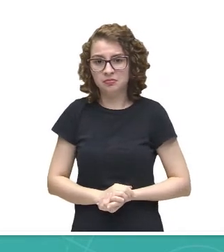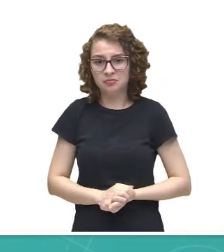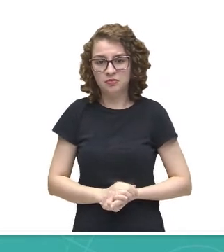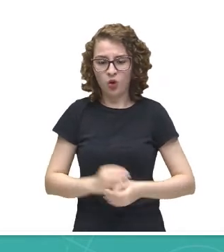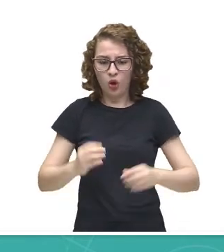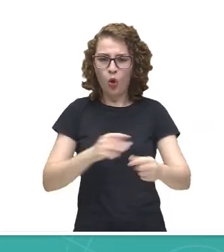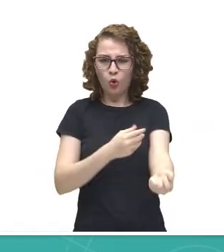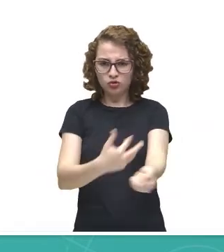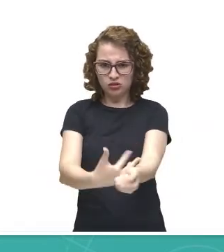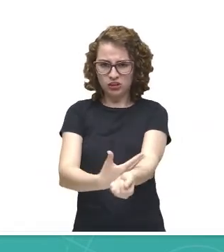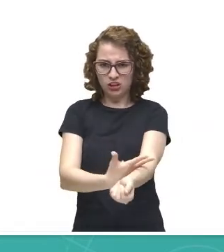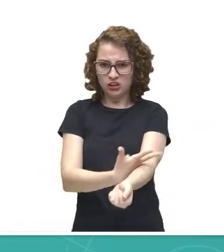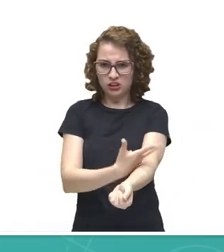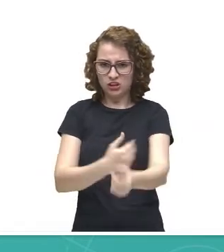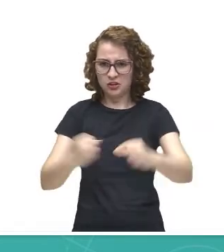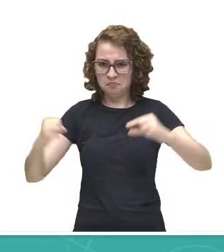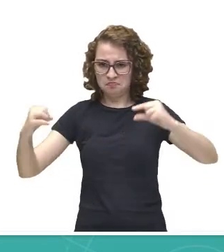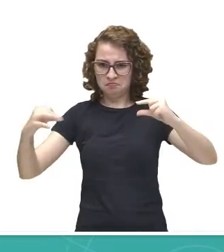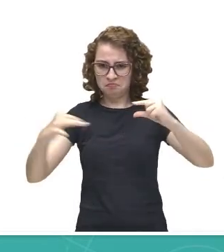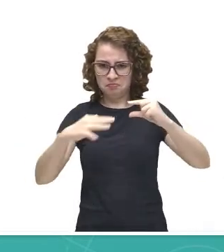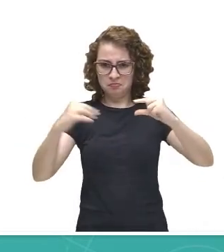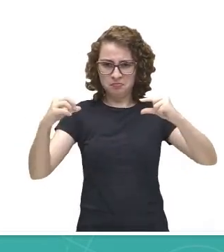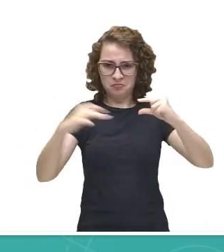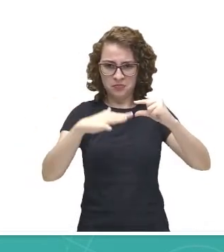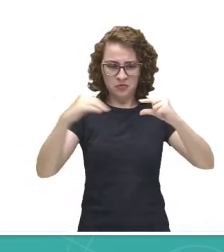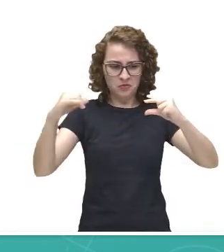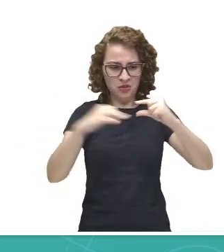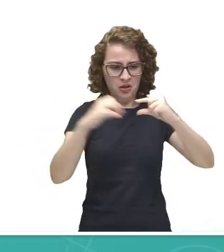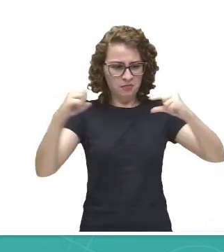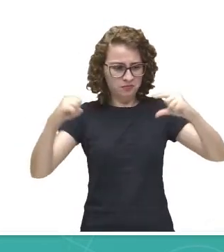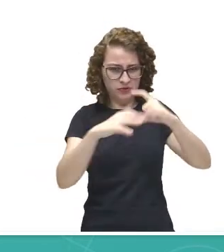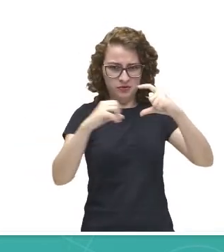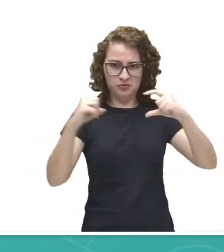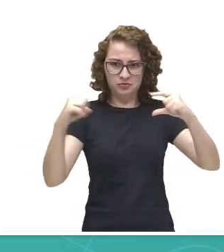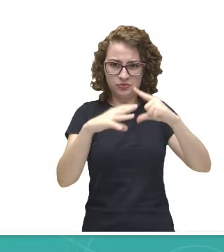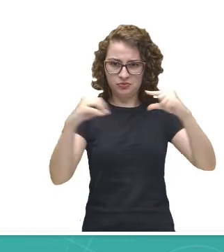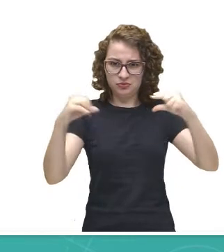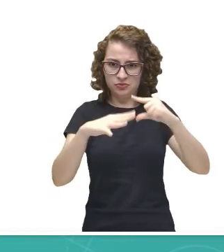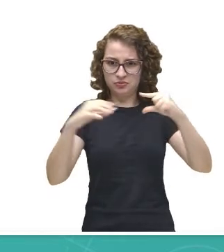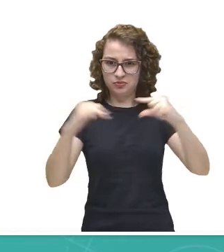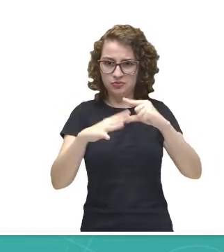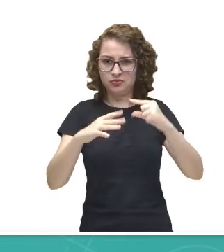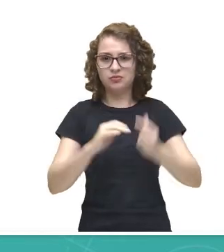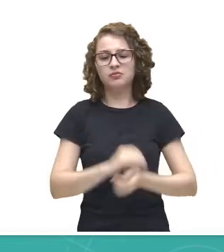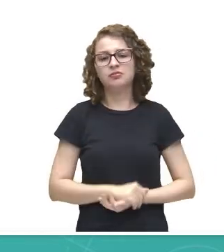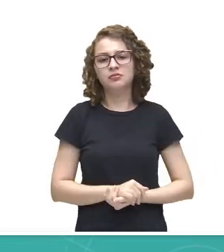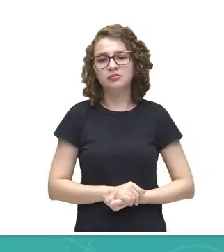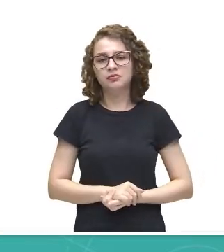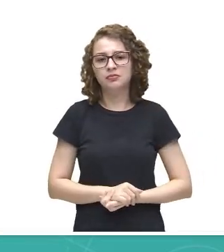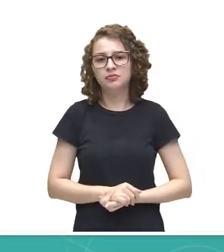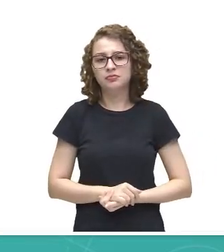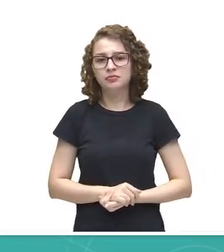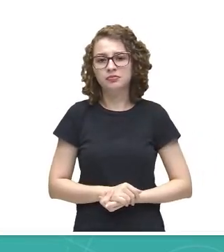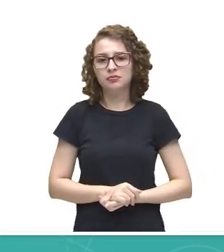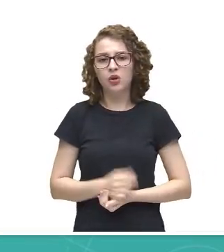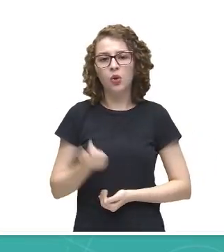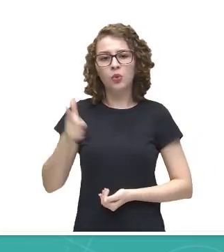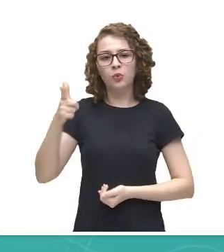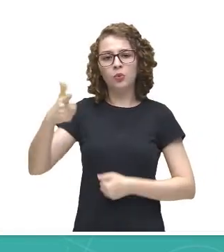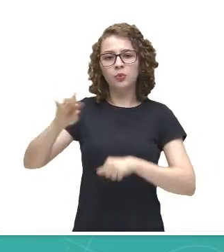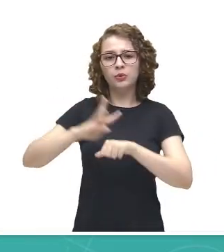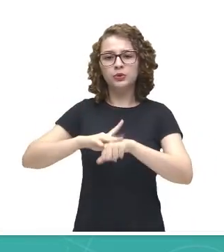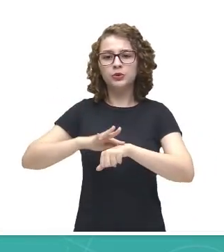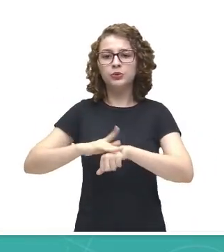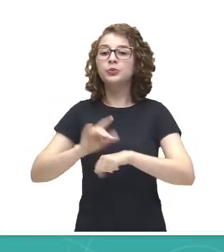pressão que esse sangue exerce aí sobre as paredes das nossas artérias. Certo? Prosseguindo, nós vamos para